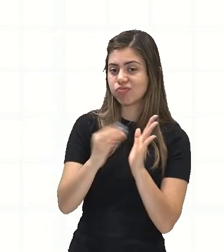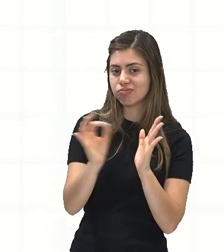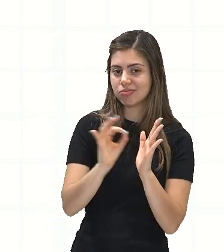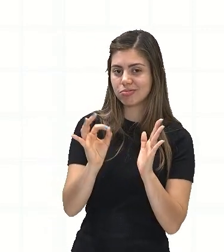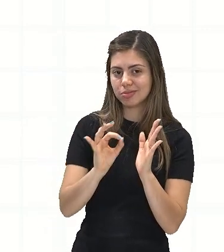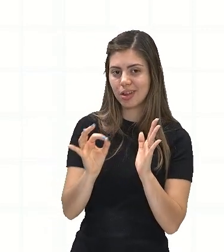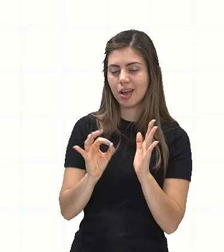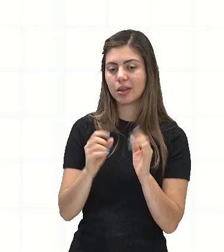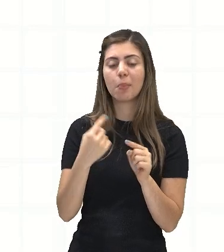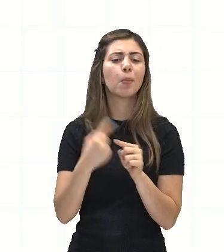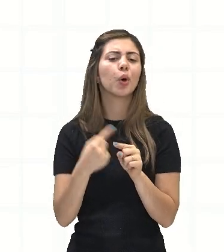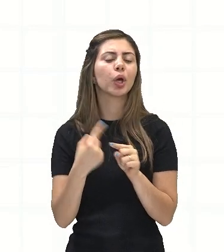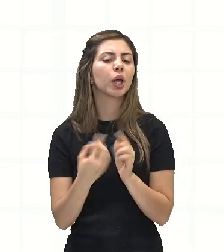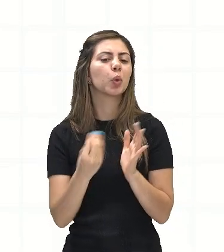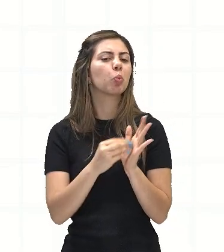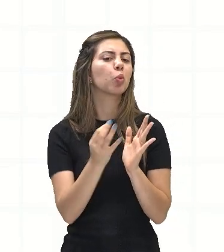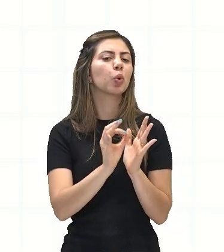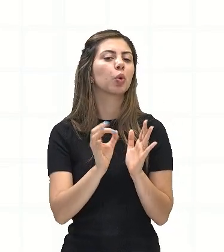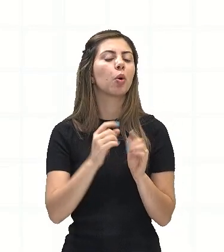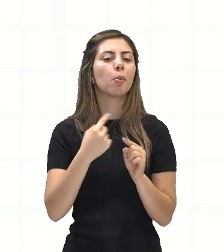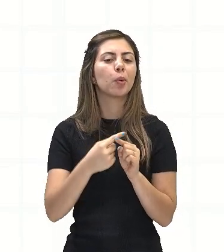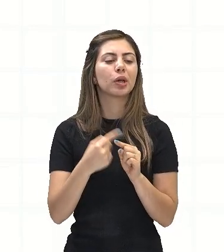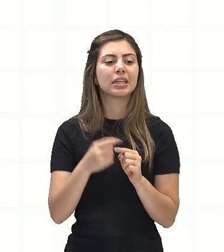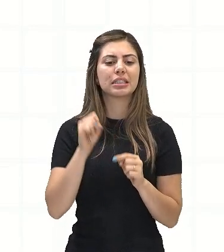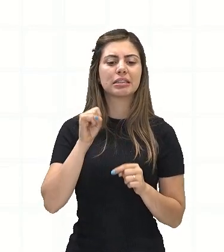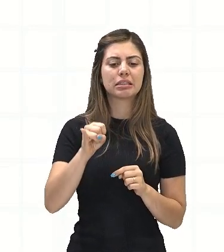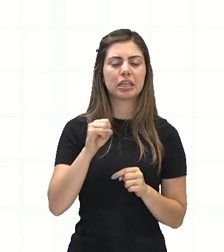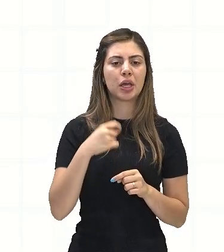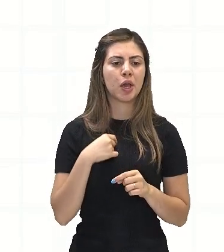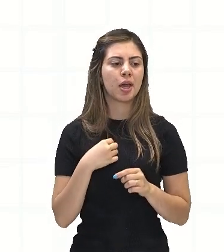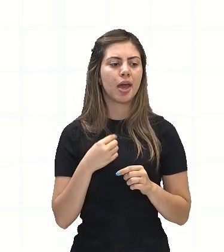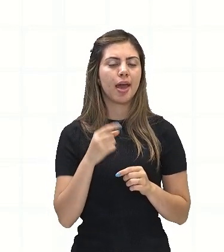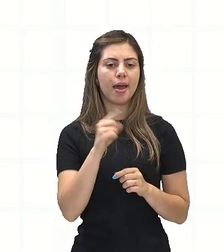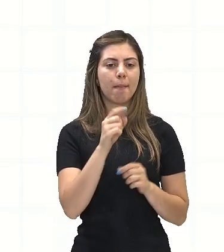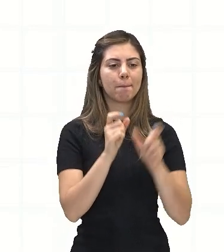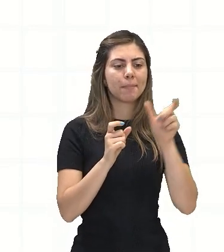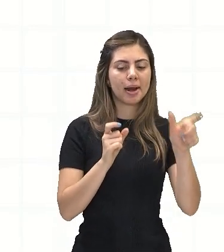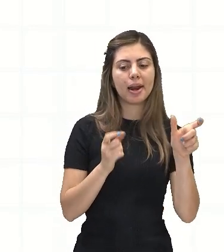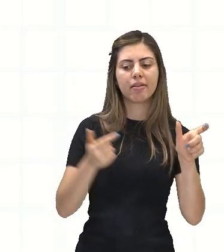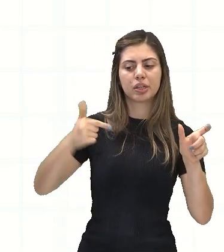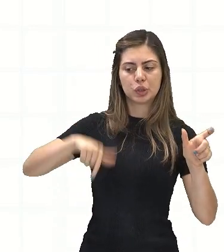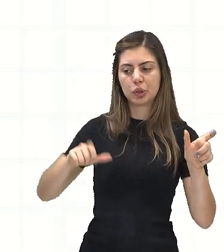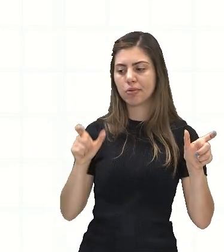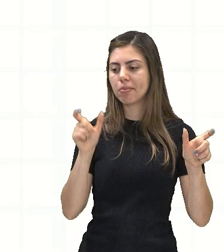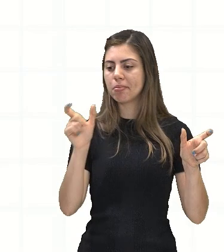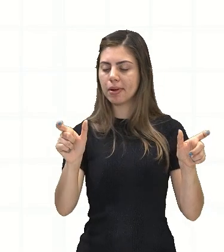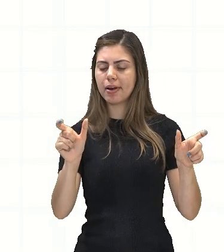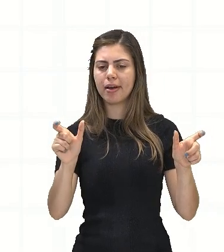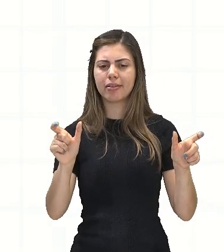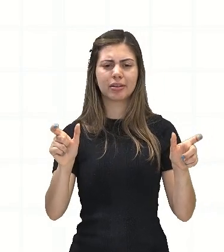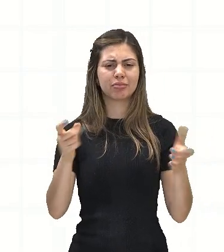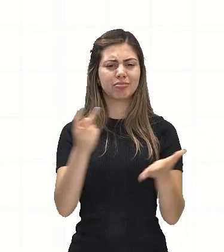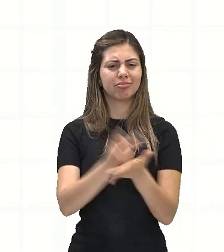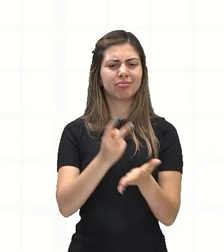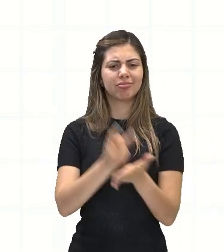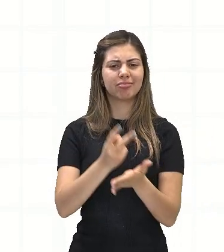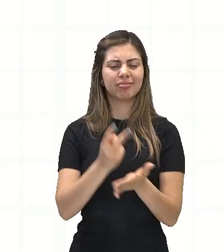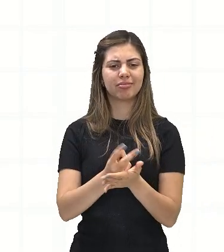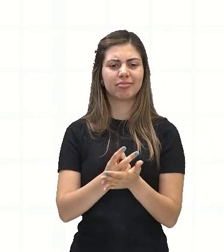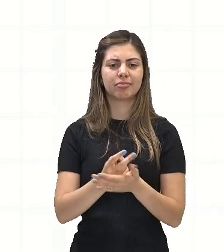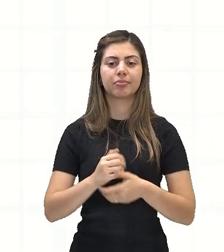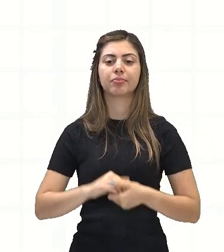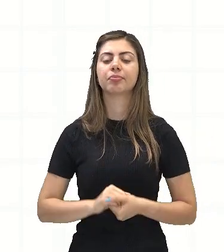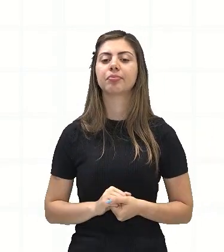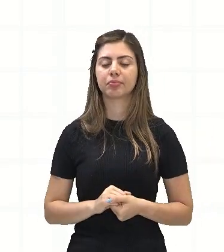uma repetição. Porque em vez de dizer a conferência começa na próxima semana e